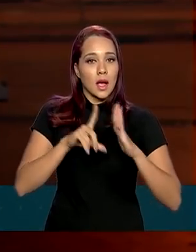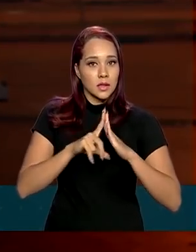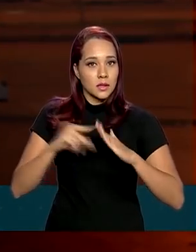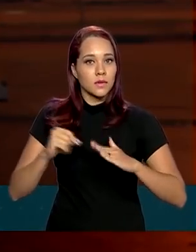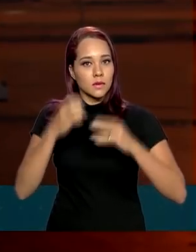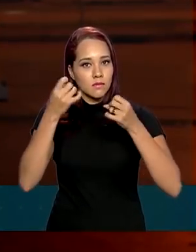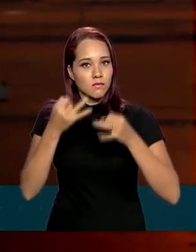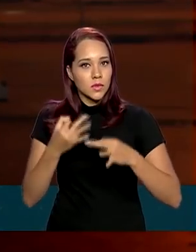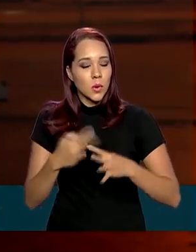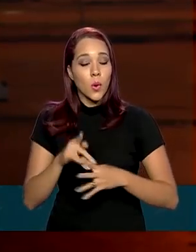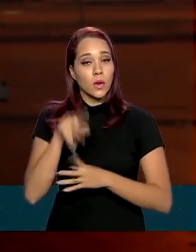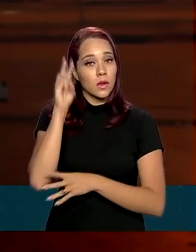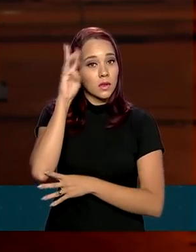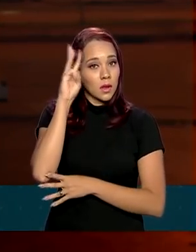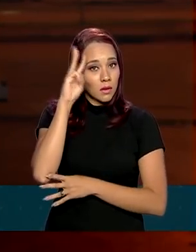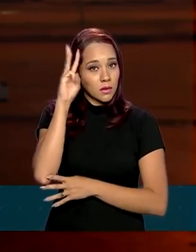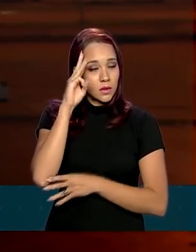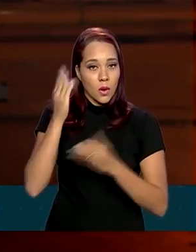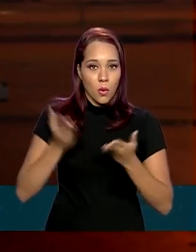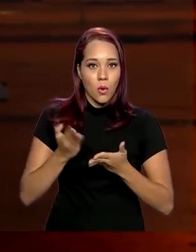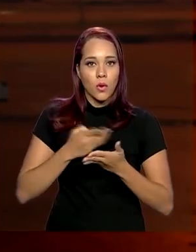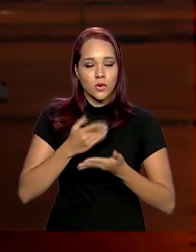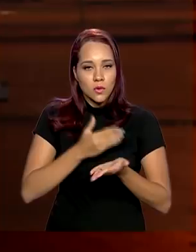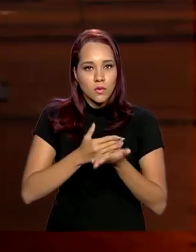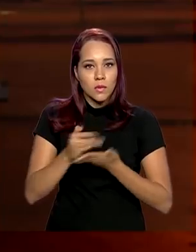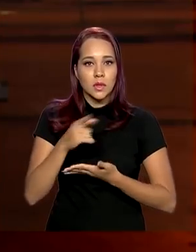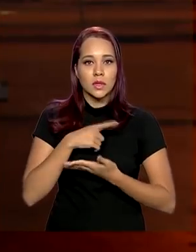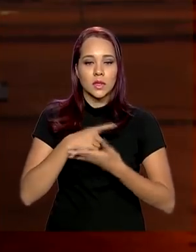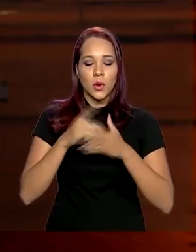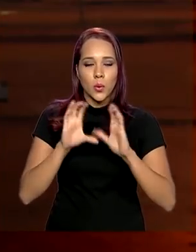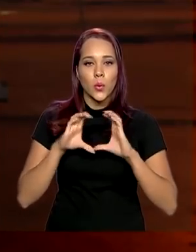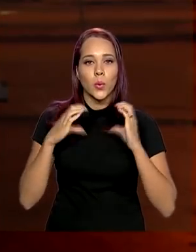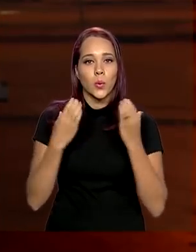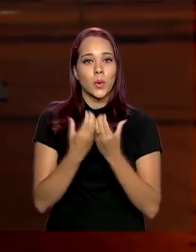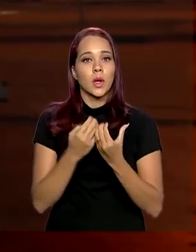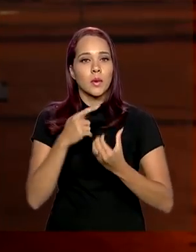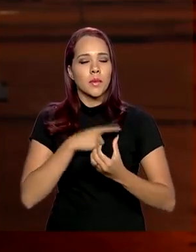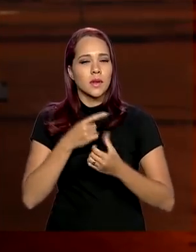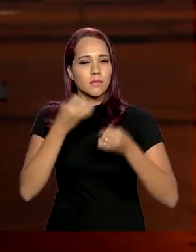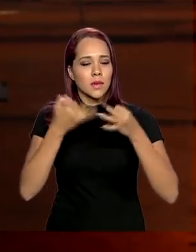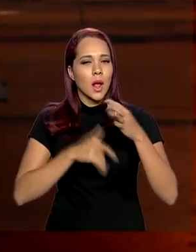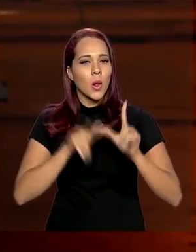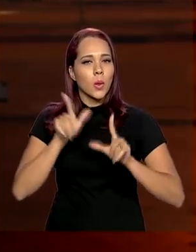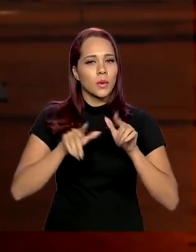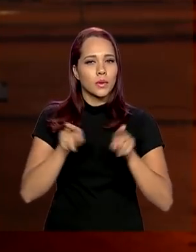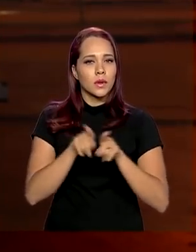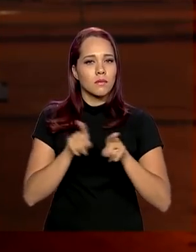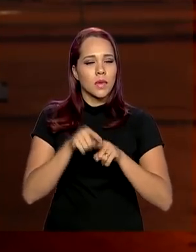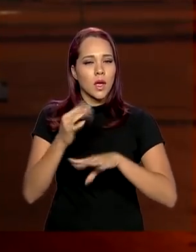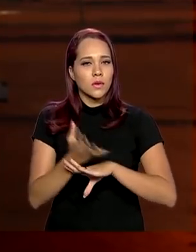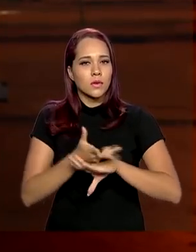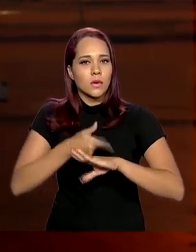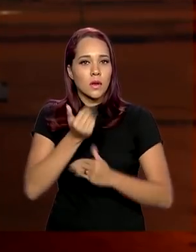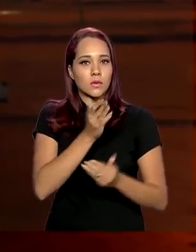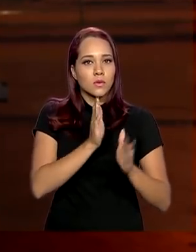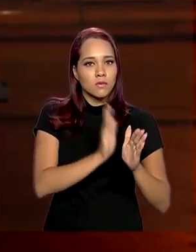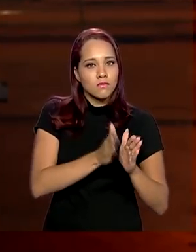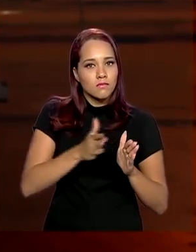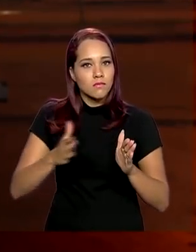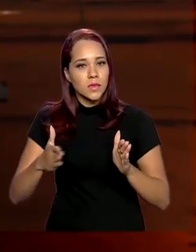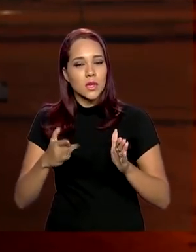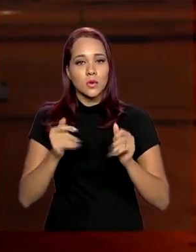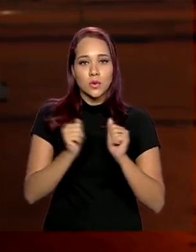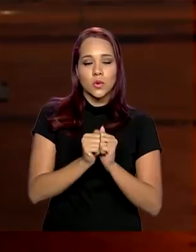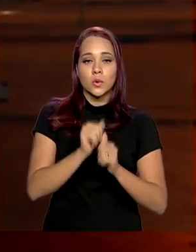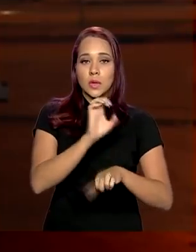partir desta terça-feira começa funcionar um comitê para tratar da logística e da agilidade dos processos na relação com